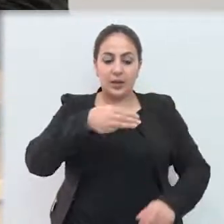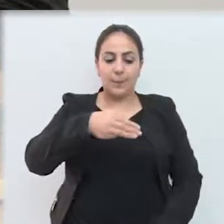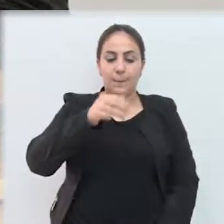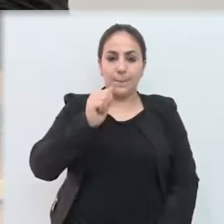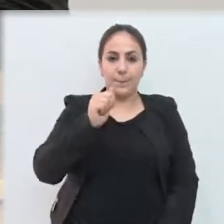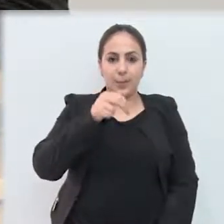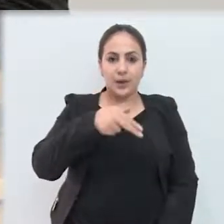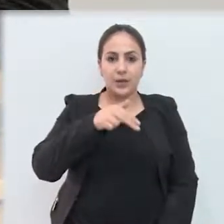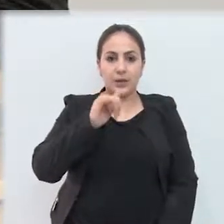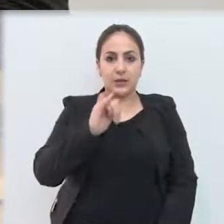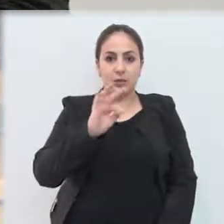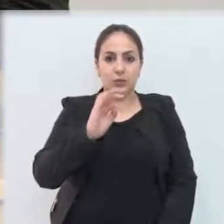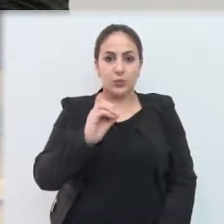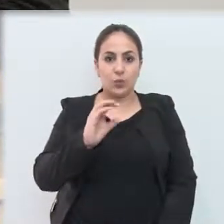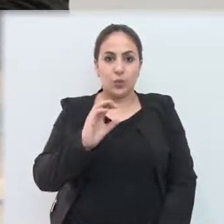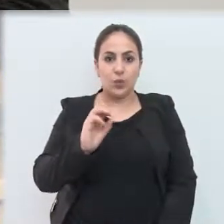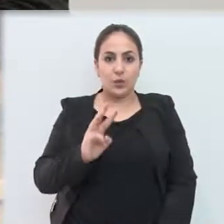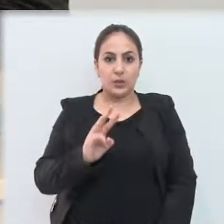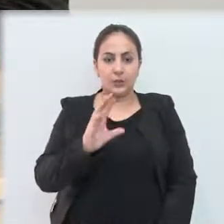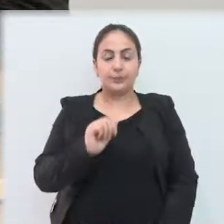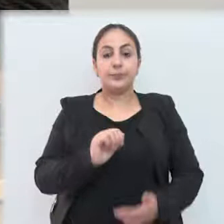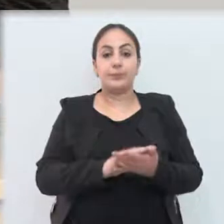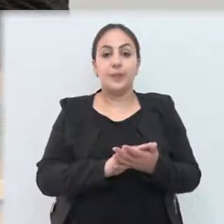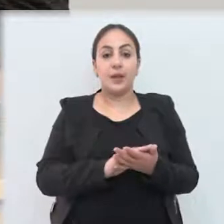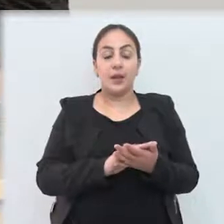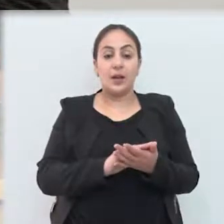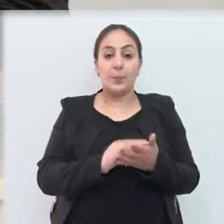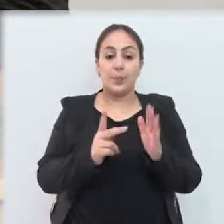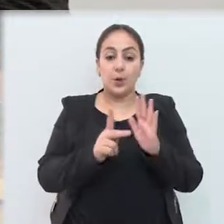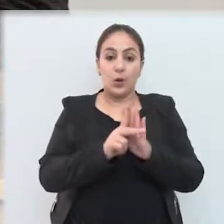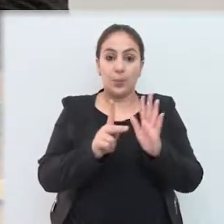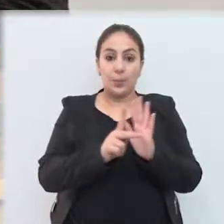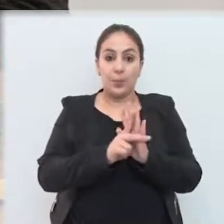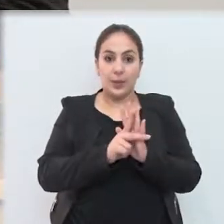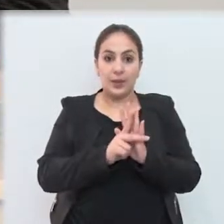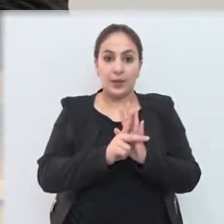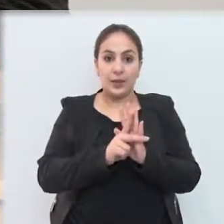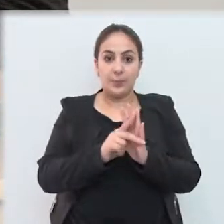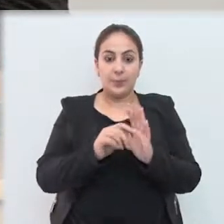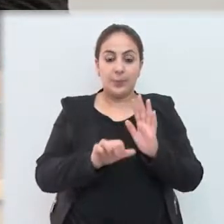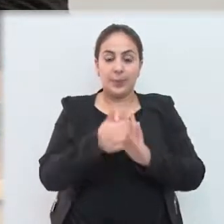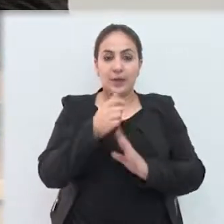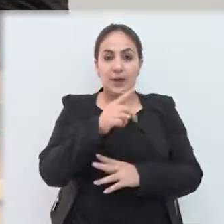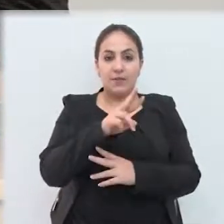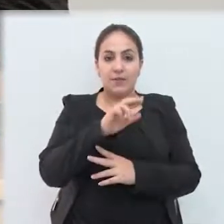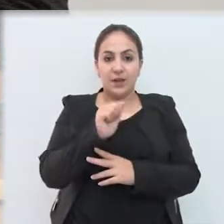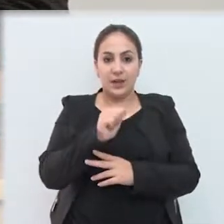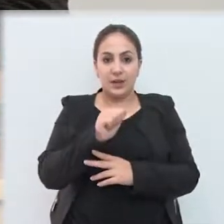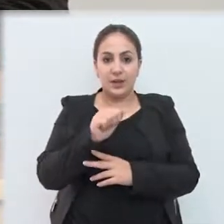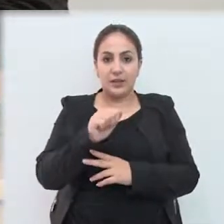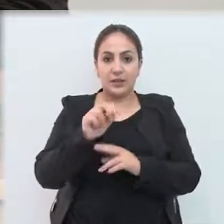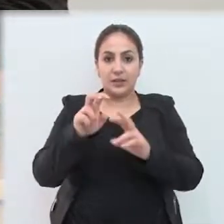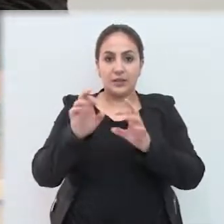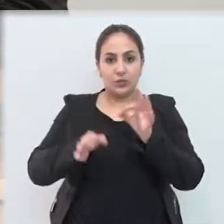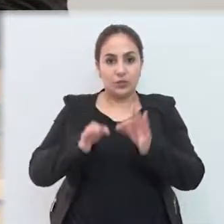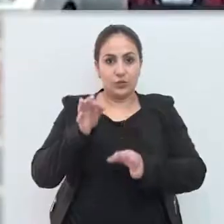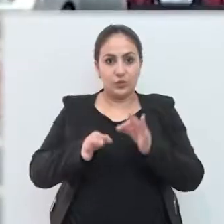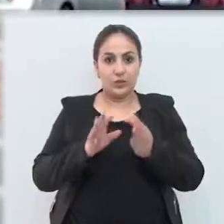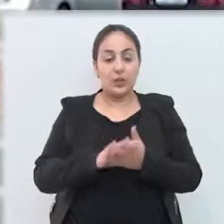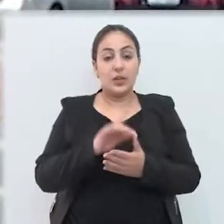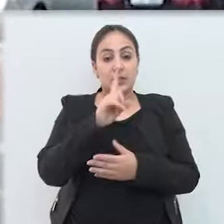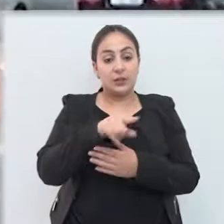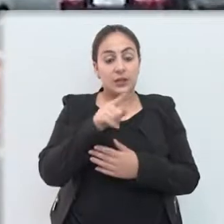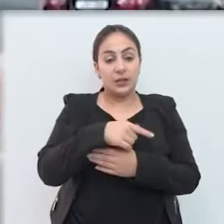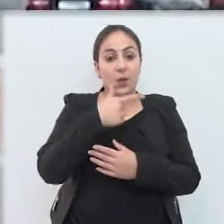pela Manitowoc. A decisão da primeira vara da Fazenda Pública foi expedida ontem por meio de uma liminar.